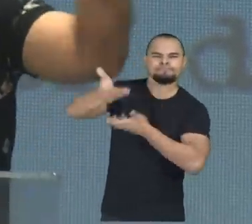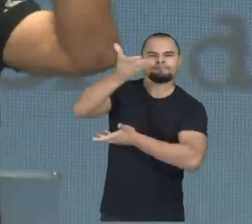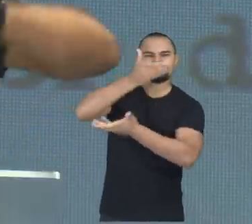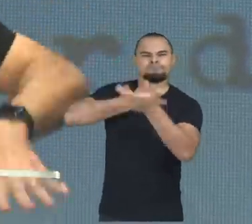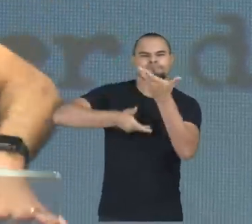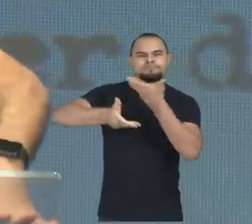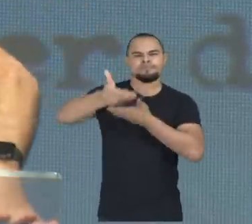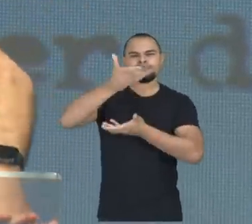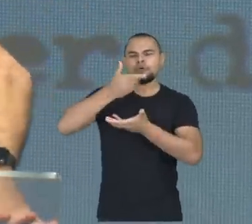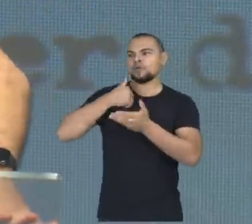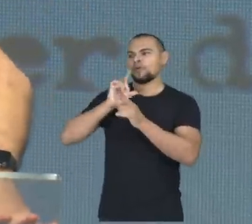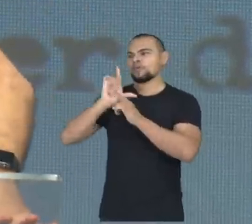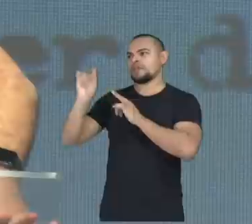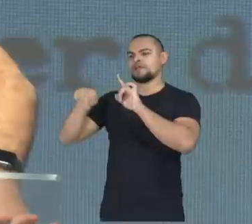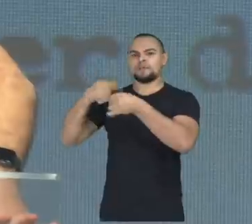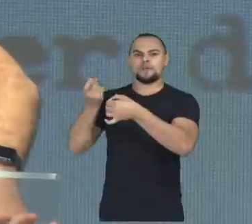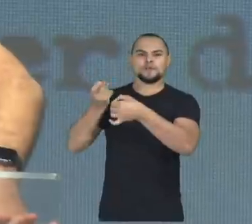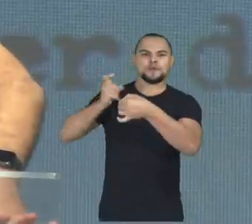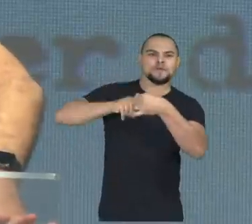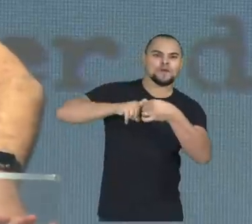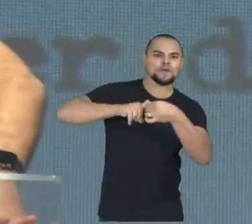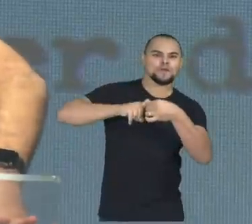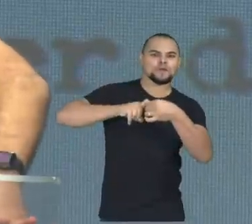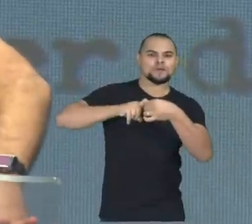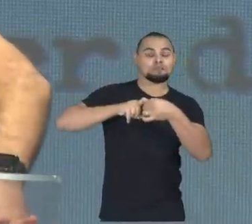saio e depois volto. Quem nunca?